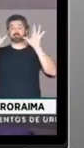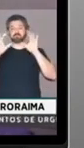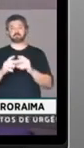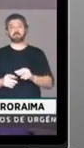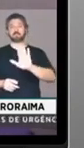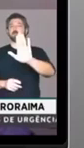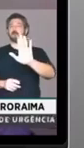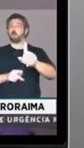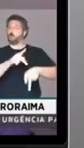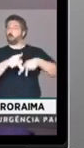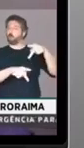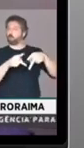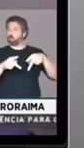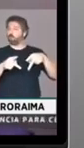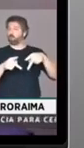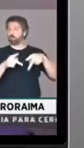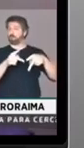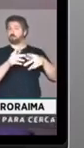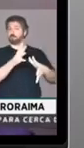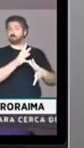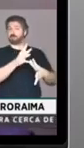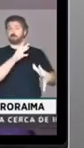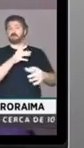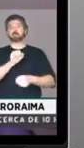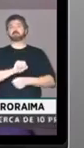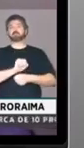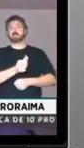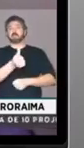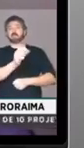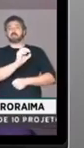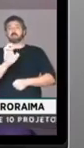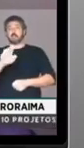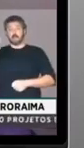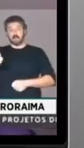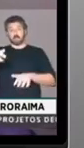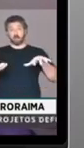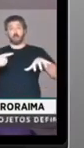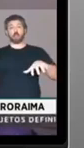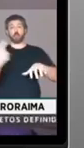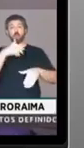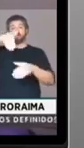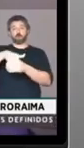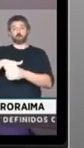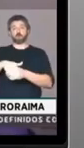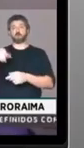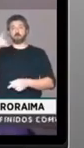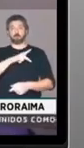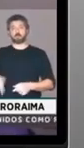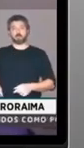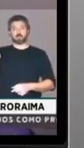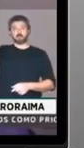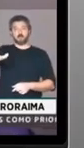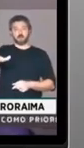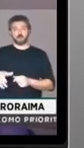povo brasileiro está nas filas para conseguir R$ 600 que nós aprovamos no Congresso Nacional contra a vontade do